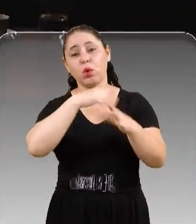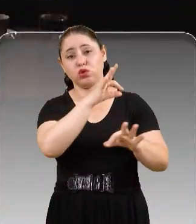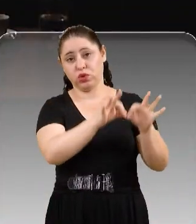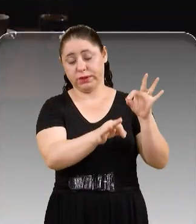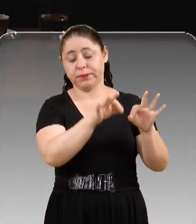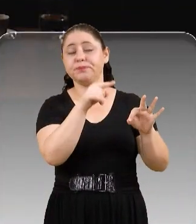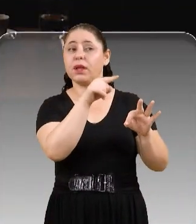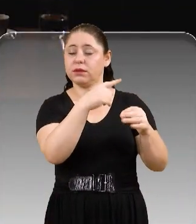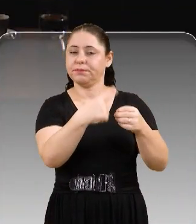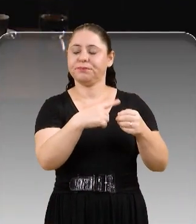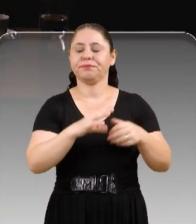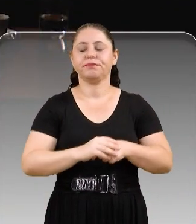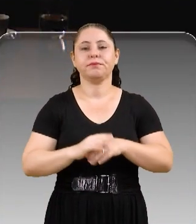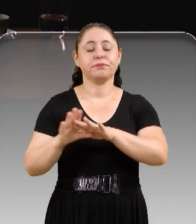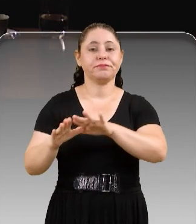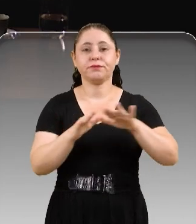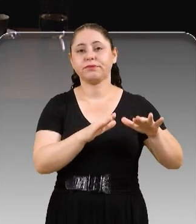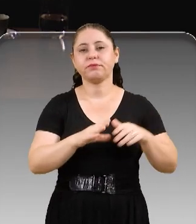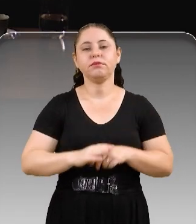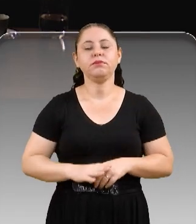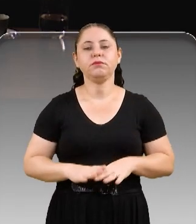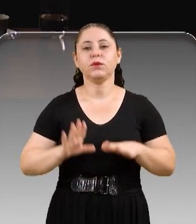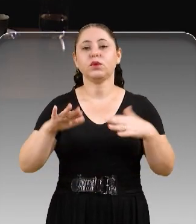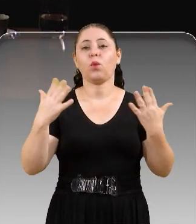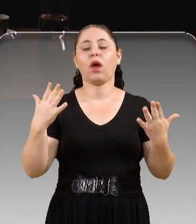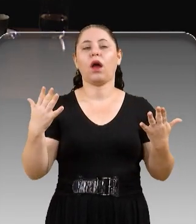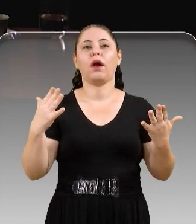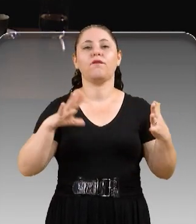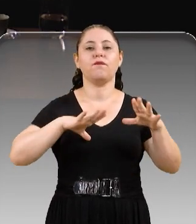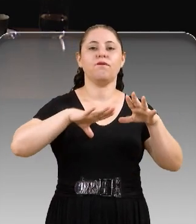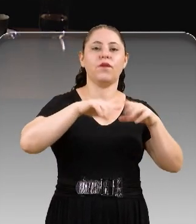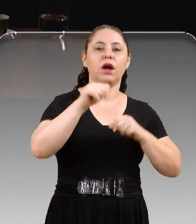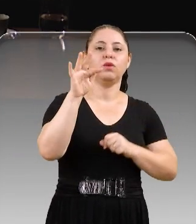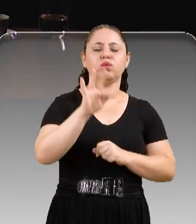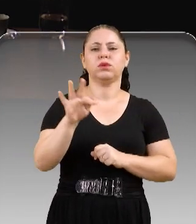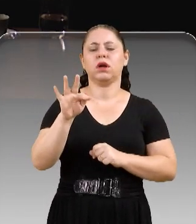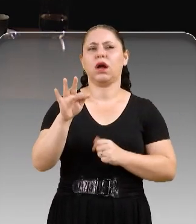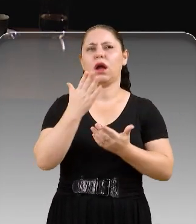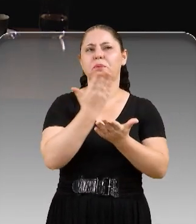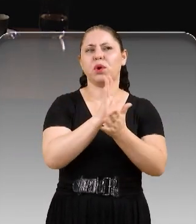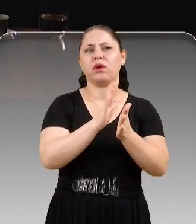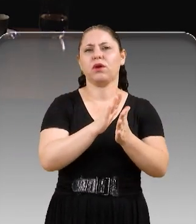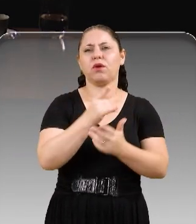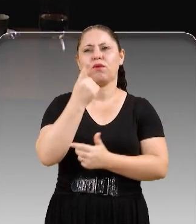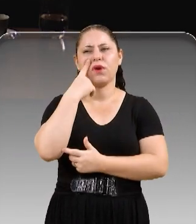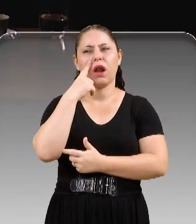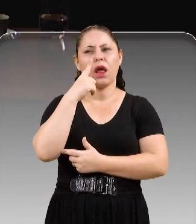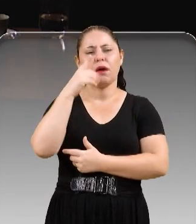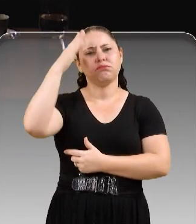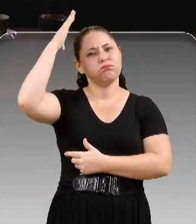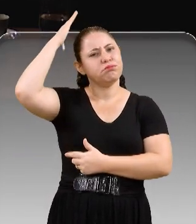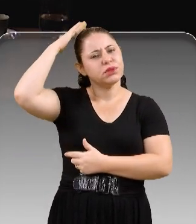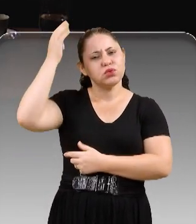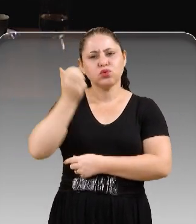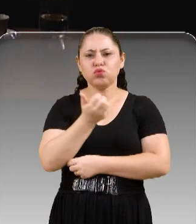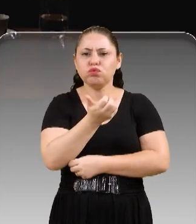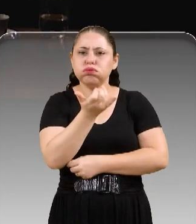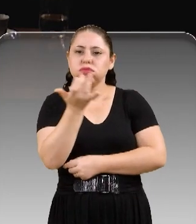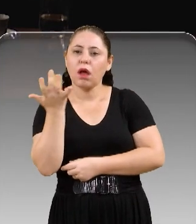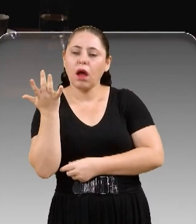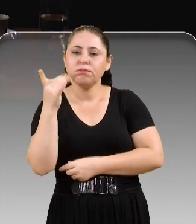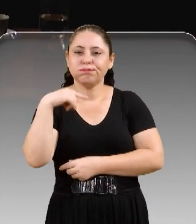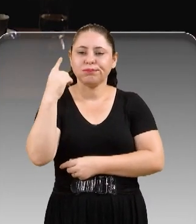E quando terminou a faculdade, eu vi que lá em Londrina, pelo número de advogados